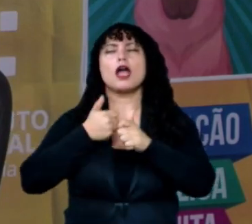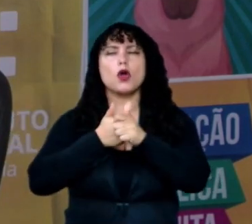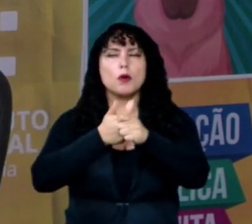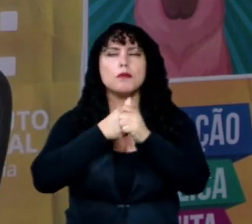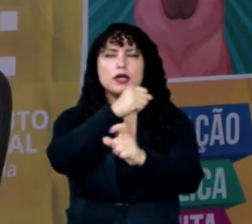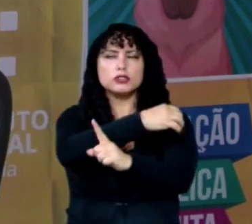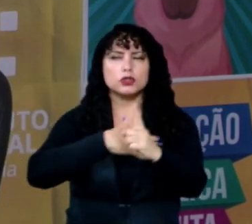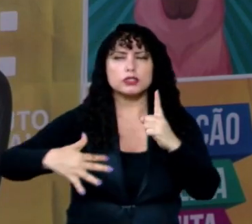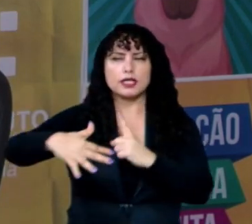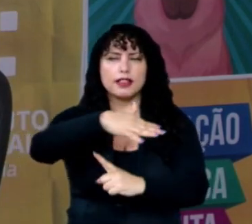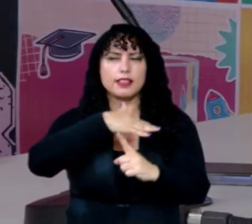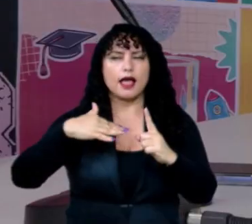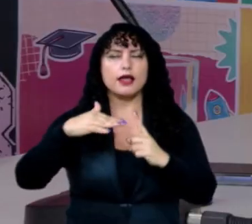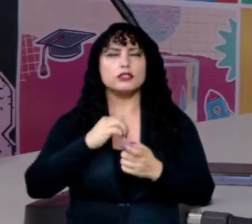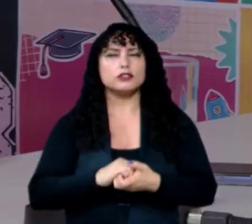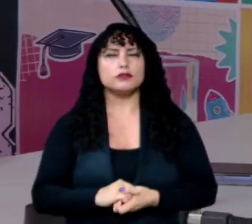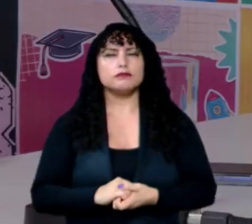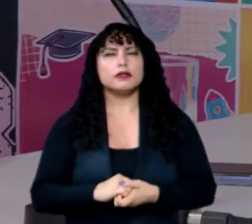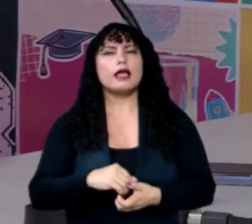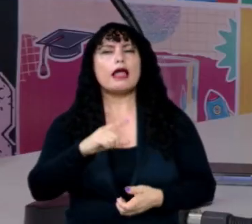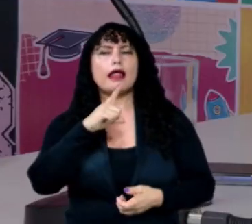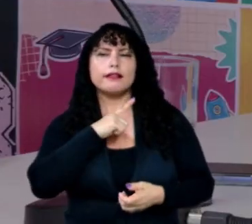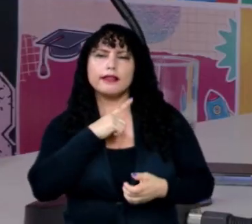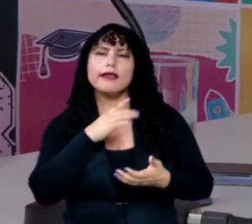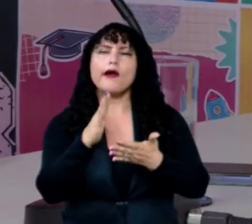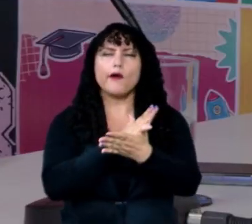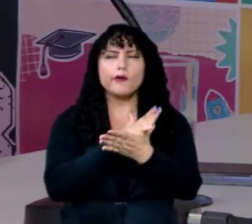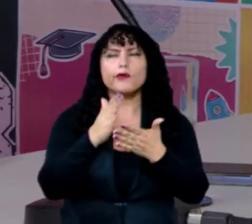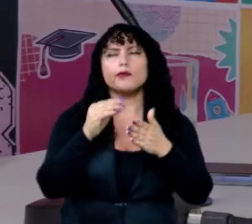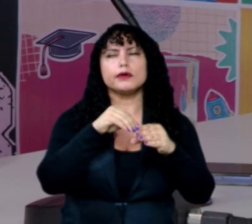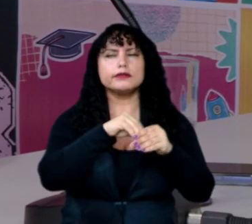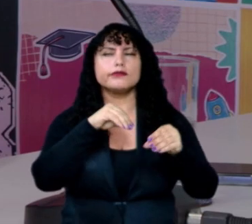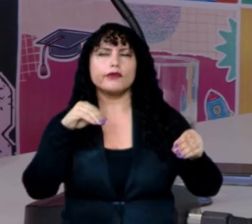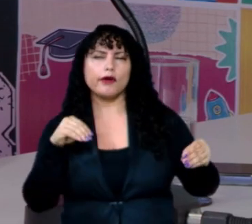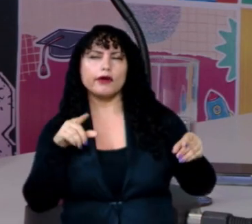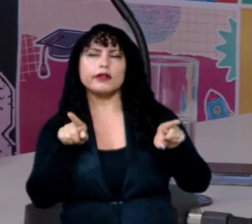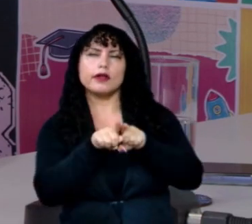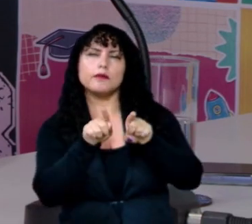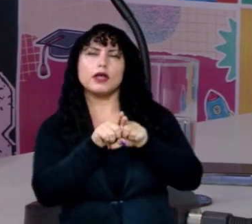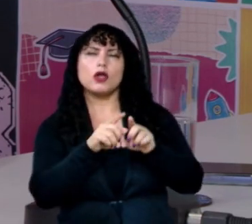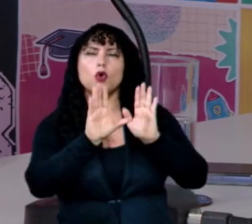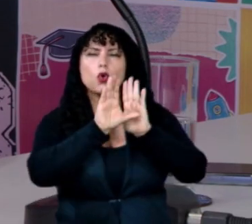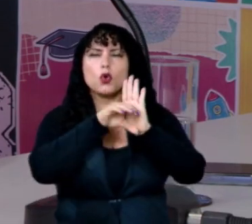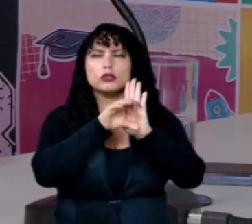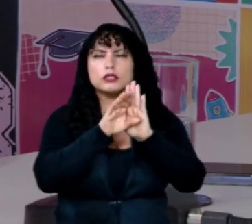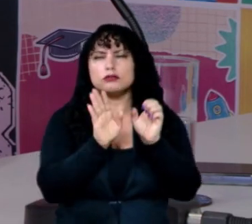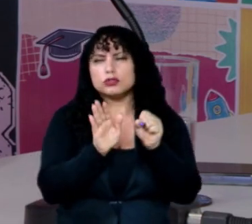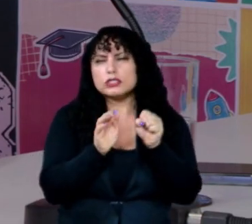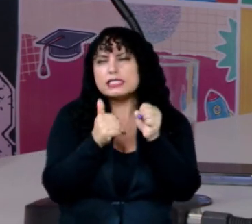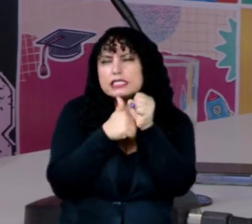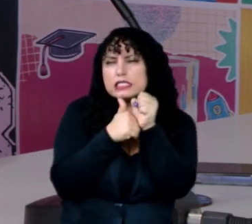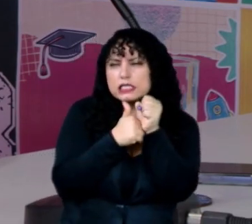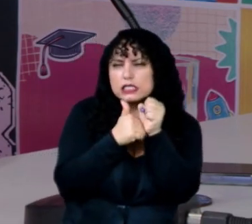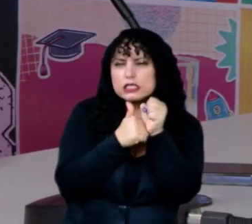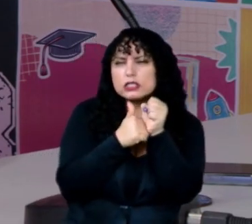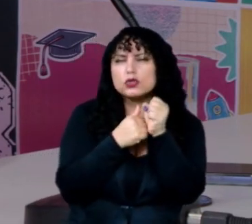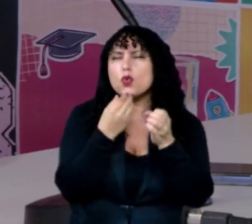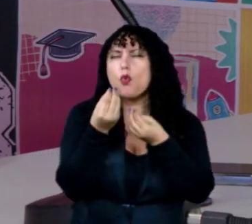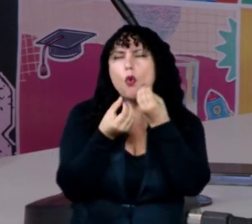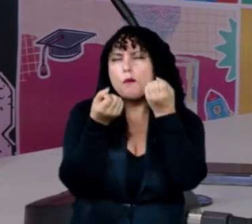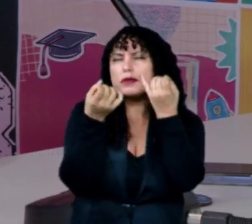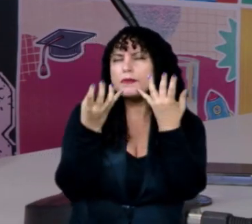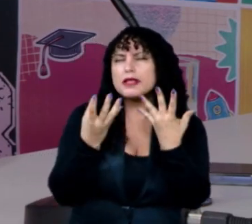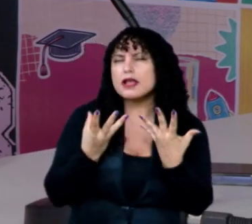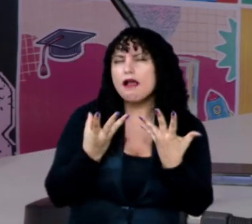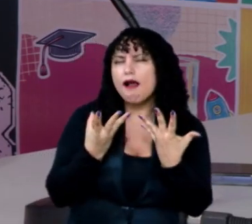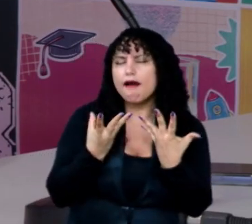sociedade. E ela também tem as suas exceções, né? Um deles, por exemplo, é o conceito de sigilo. Poderia explicar um